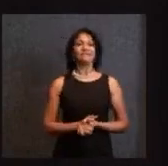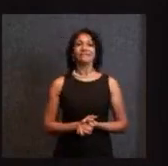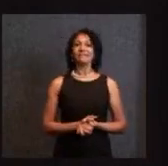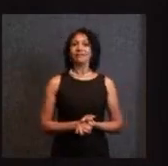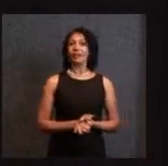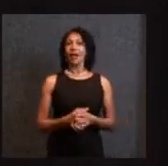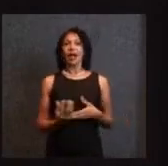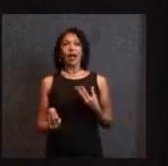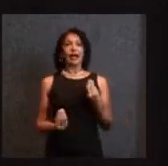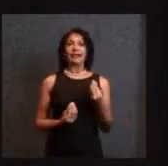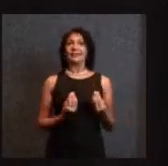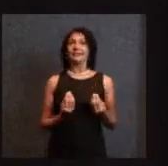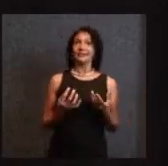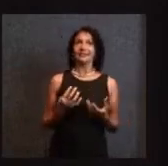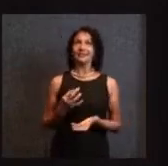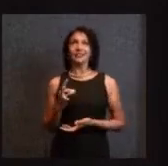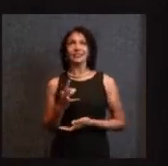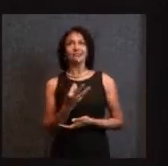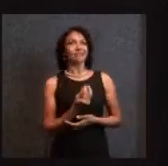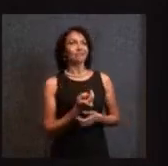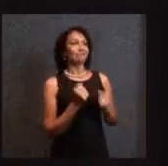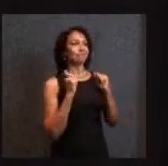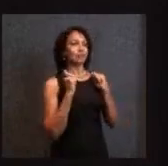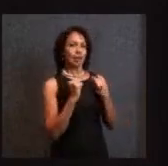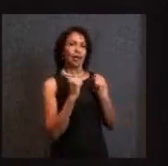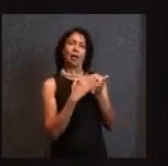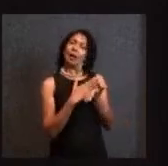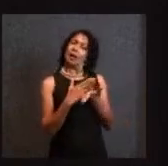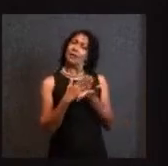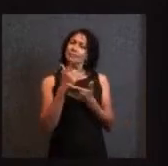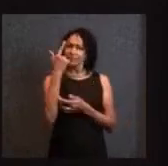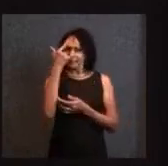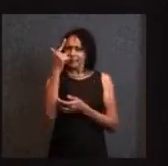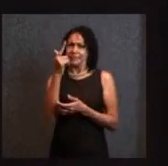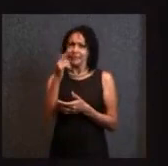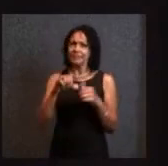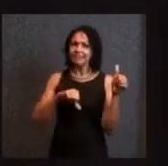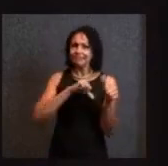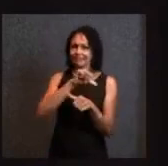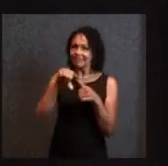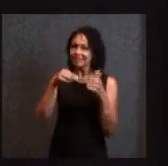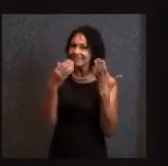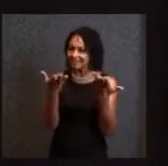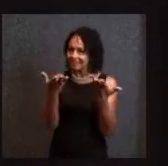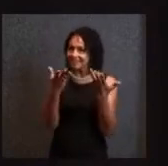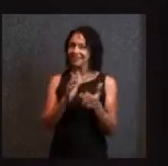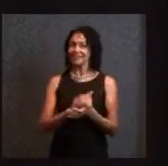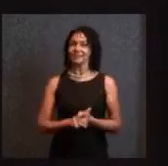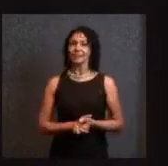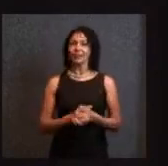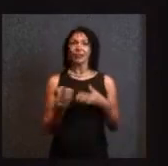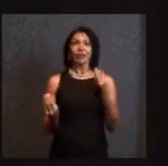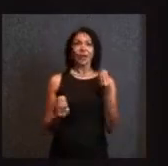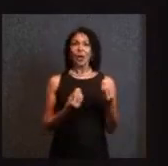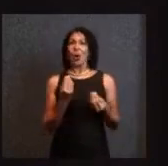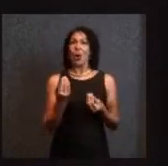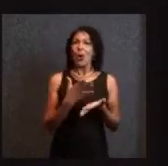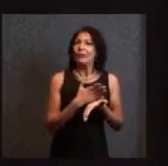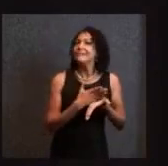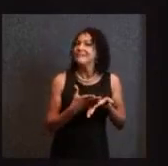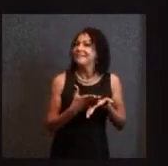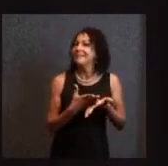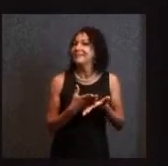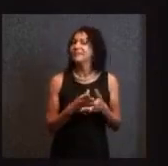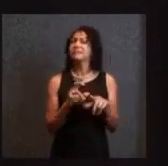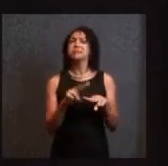como nós podemos começar as mudanças, né? Como iniciar?